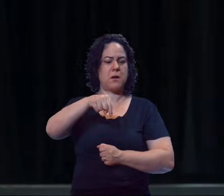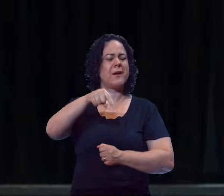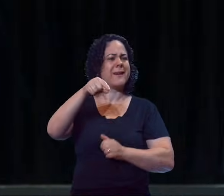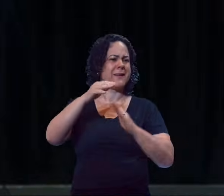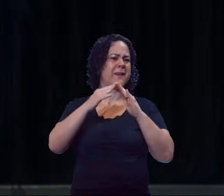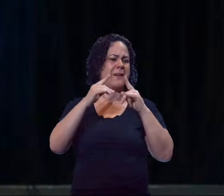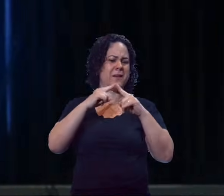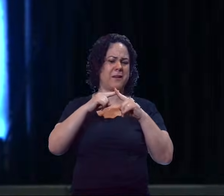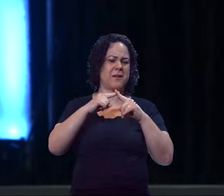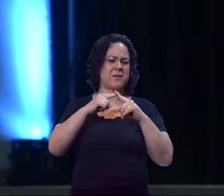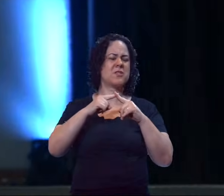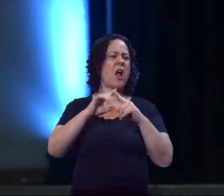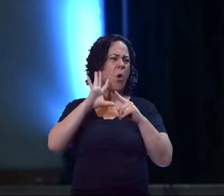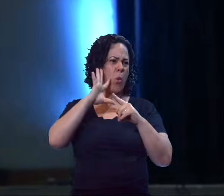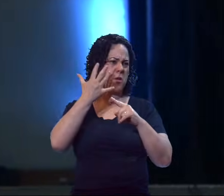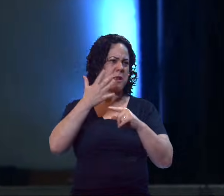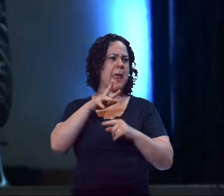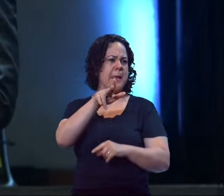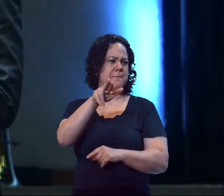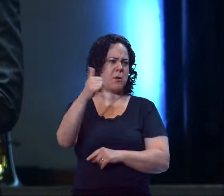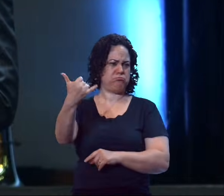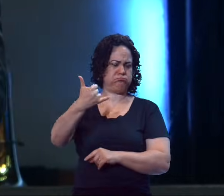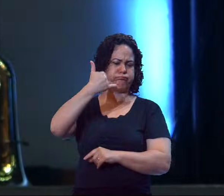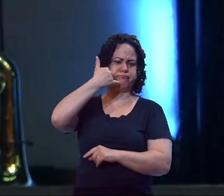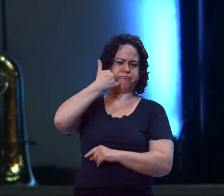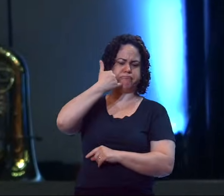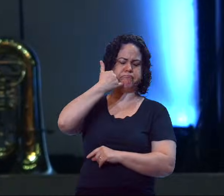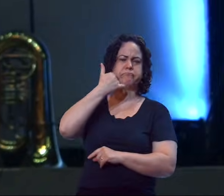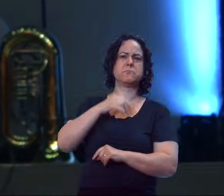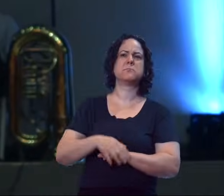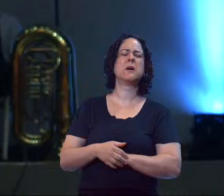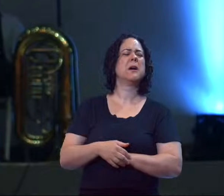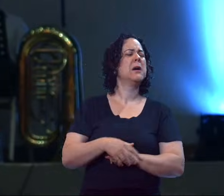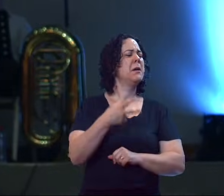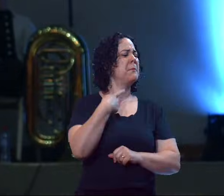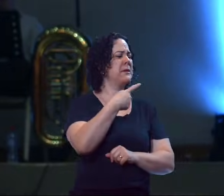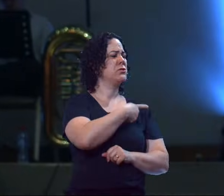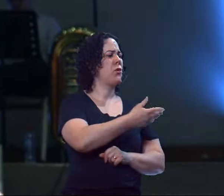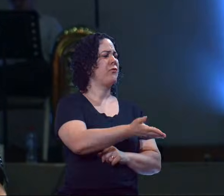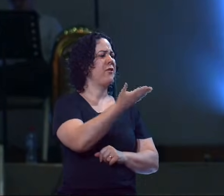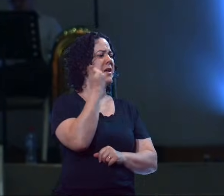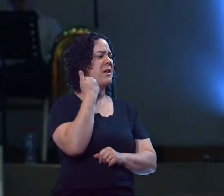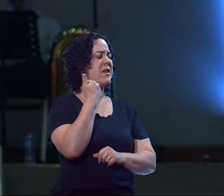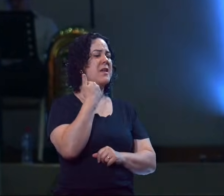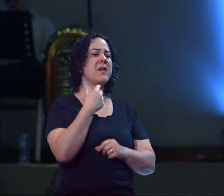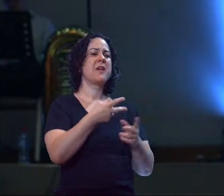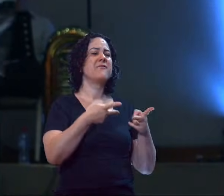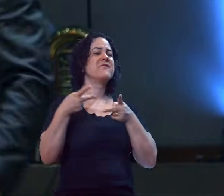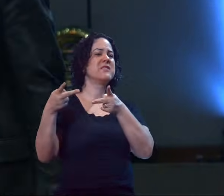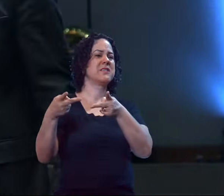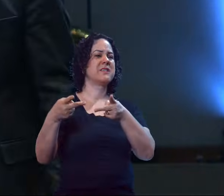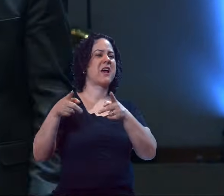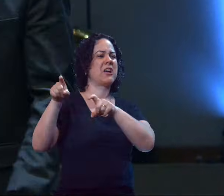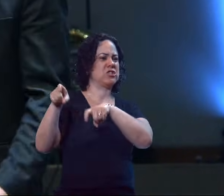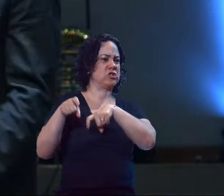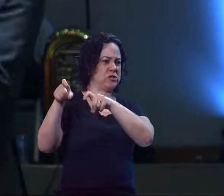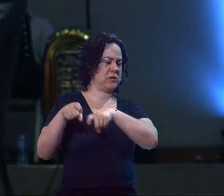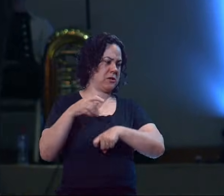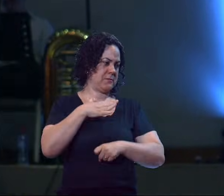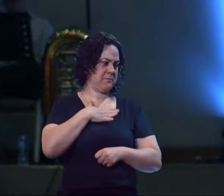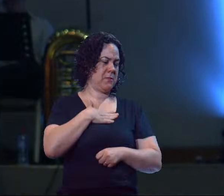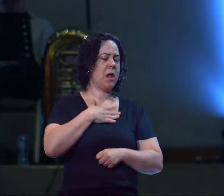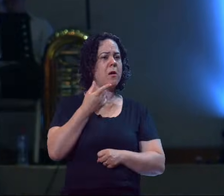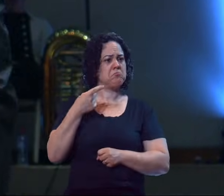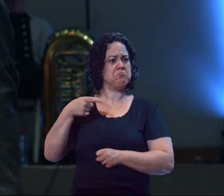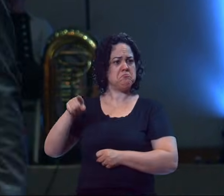na igreja, né, uma vez um irmão me ligou, falando, pastor, vem aqui visitar um terreno que eu tenho, uma chácara. E eu